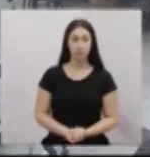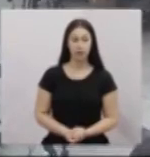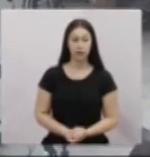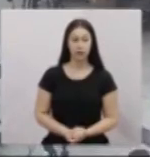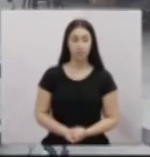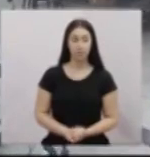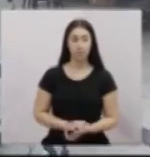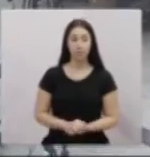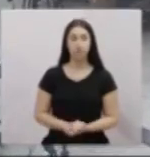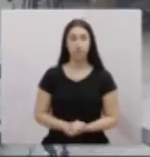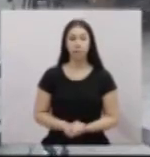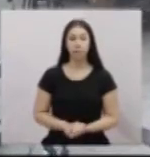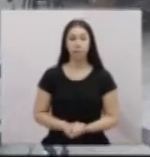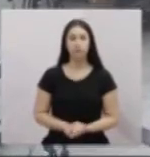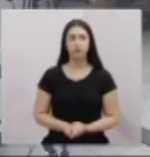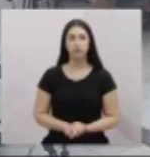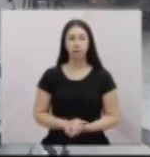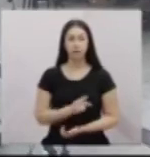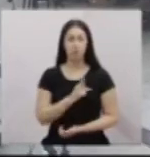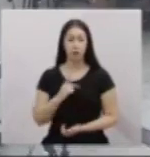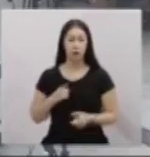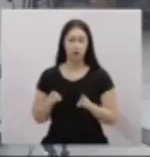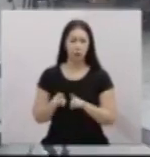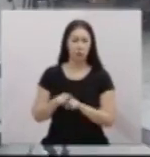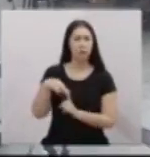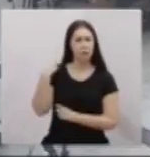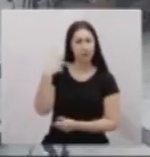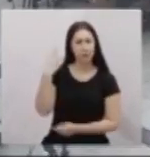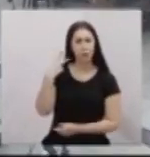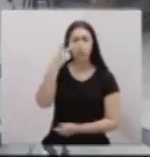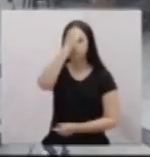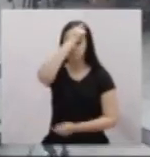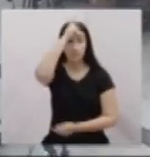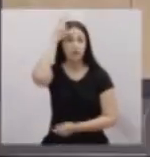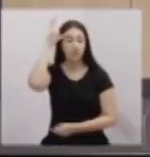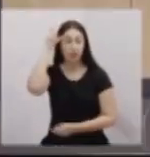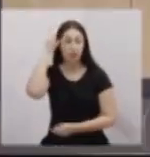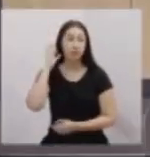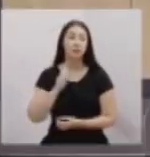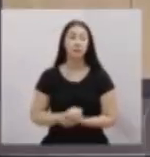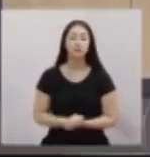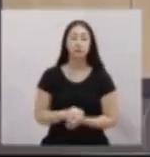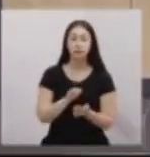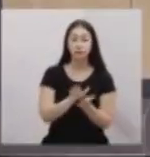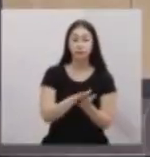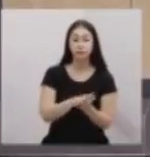Senhor presidente, vereador Edgar Sasaki, prefeito municipal da